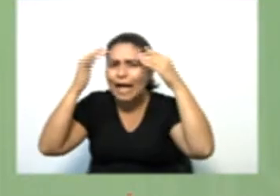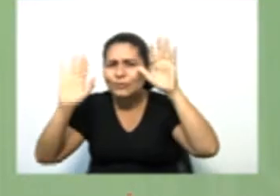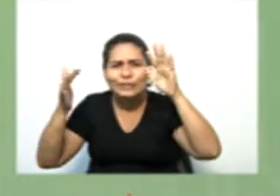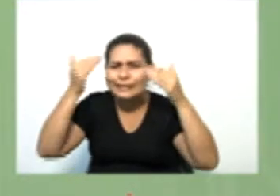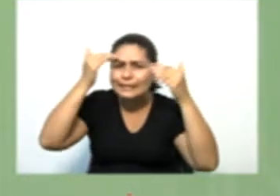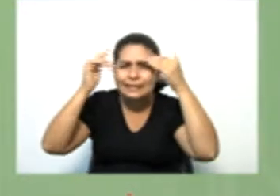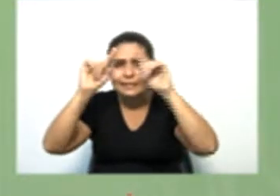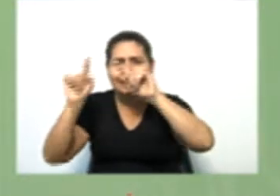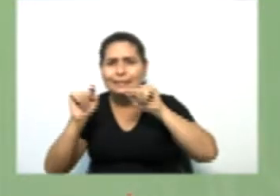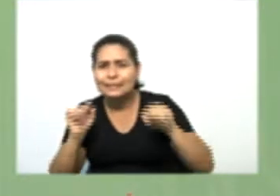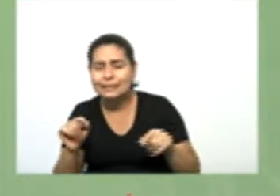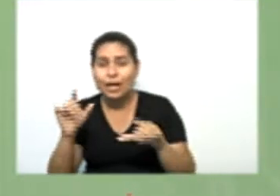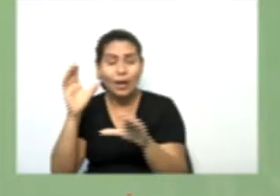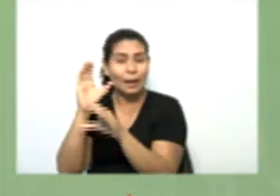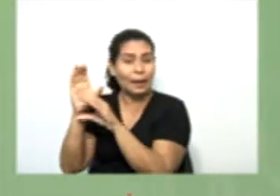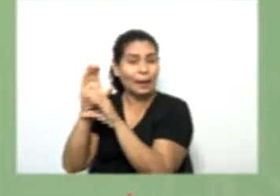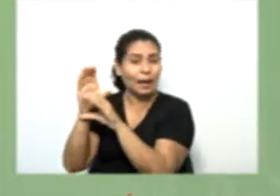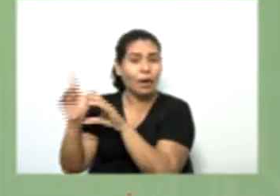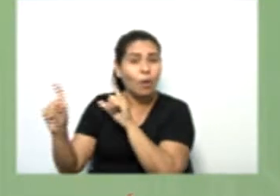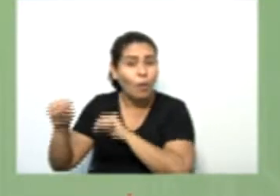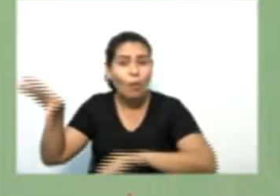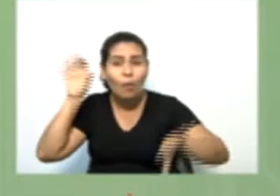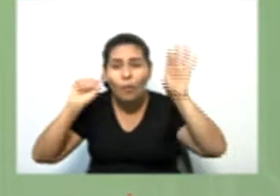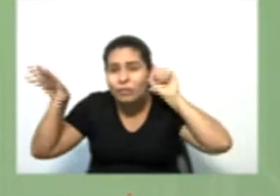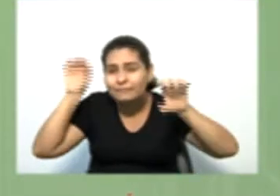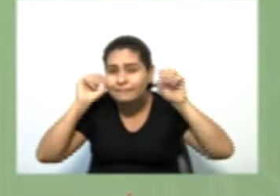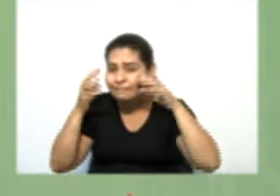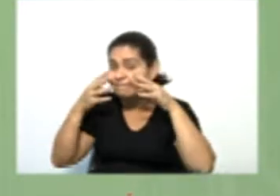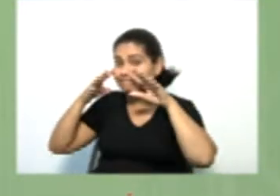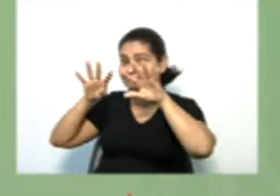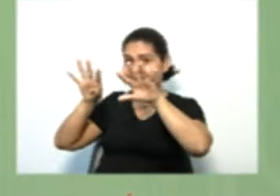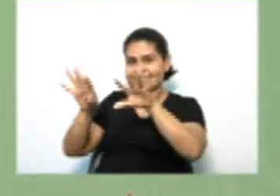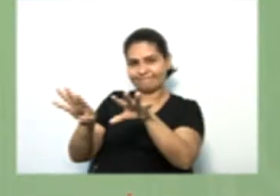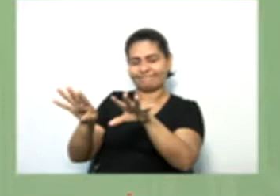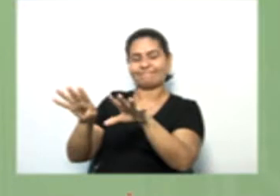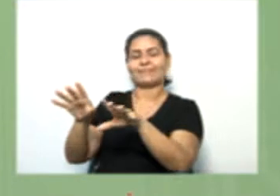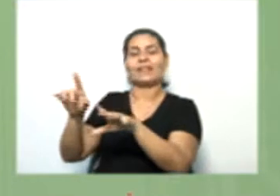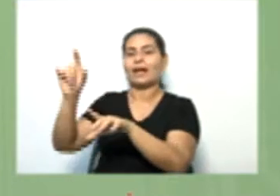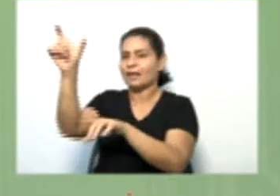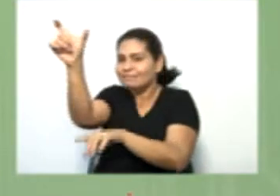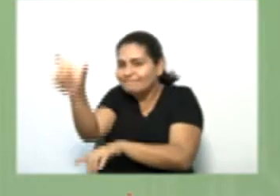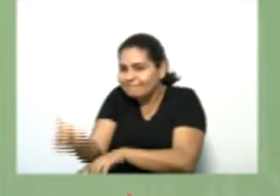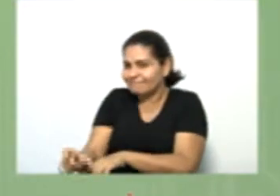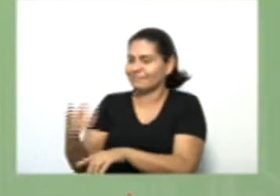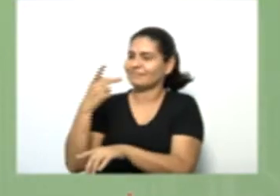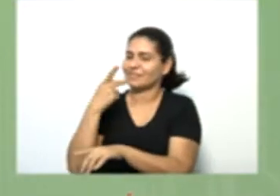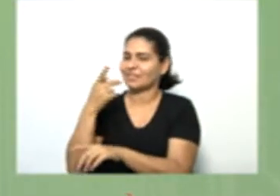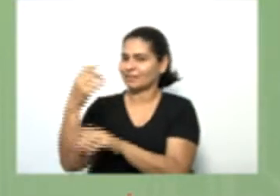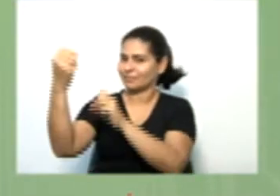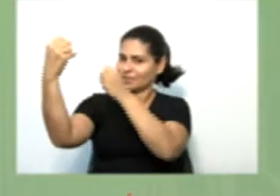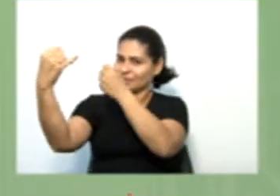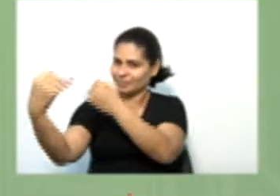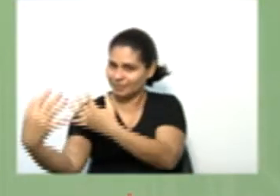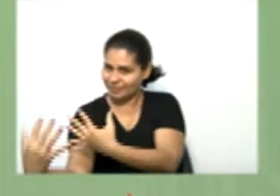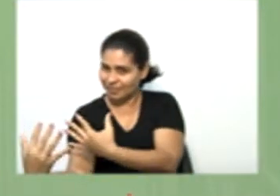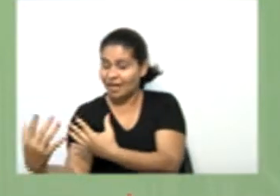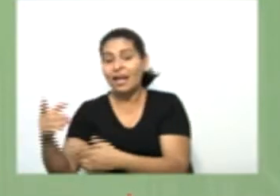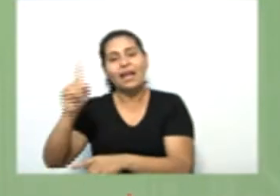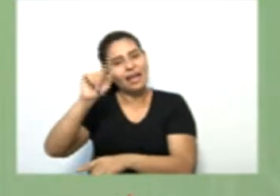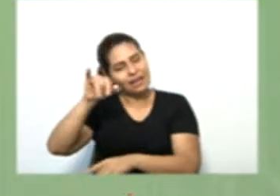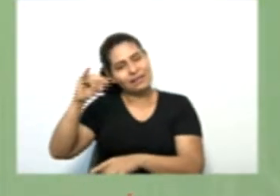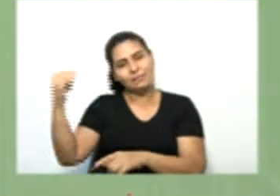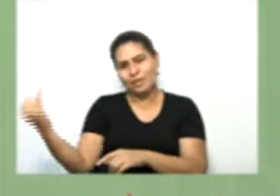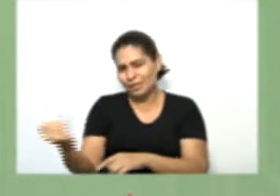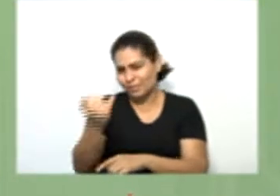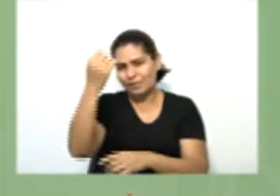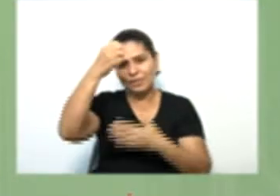entendidos e ouvir bem, ouvir atentamente o que a outra parte tem a dizer, são